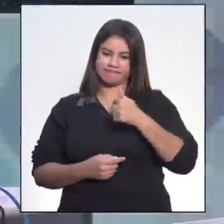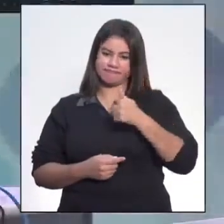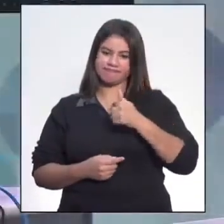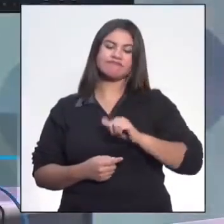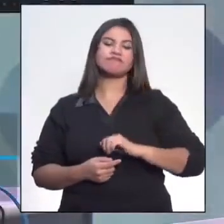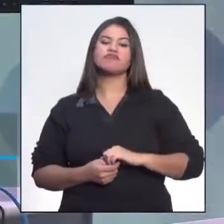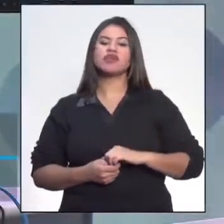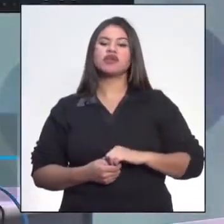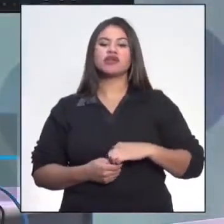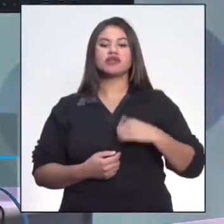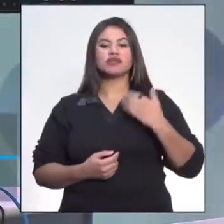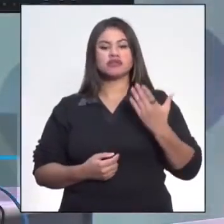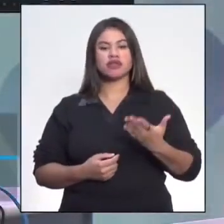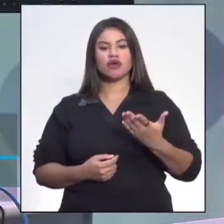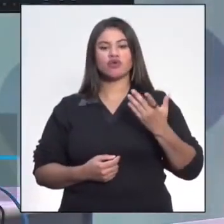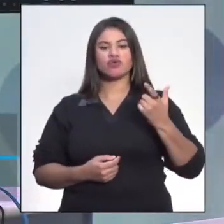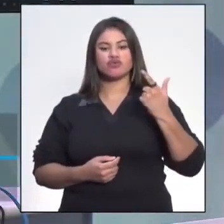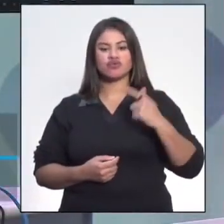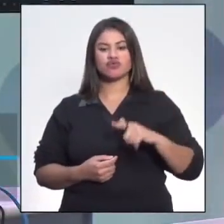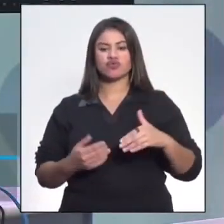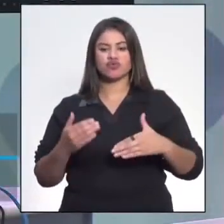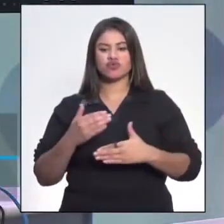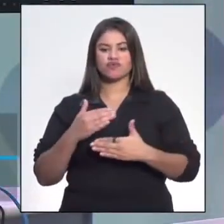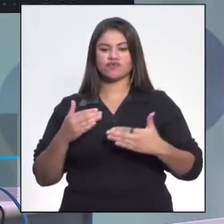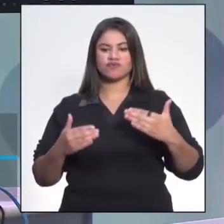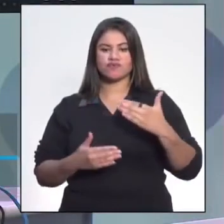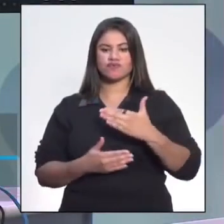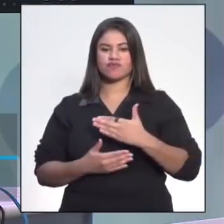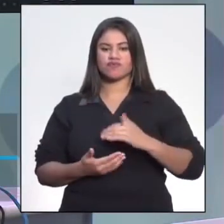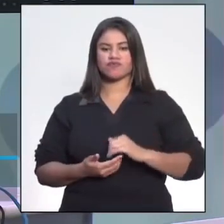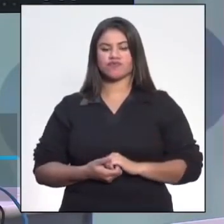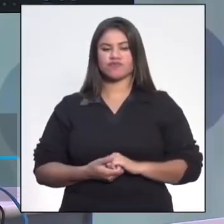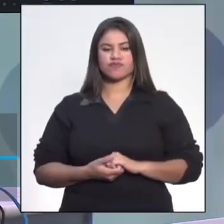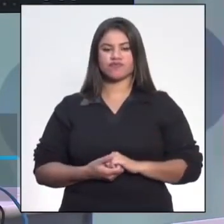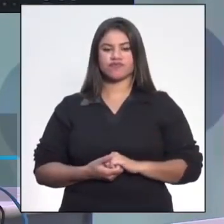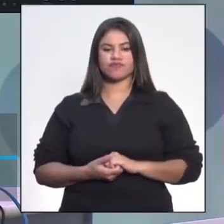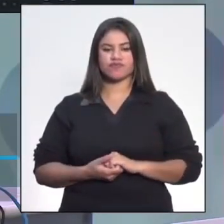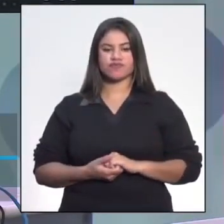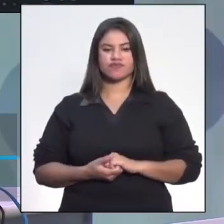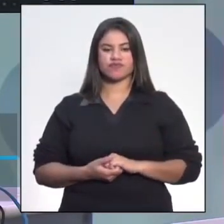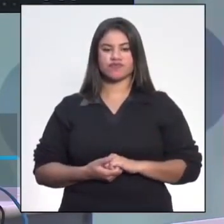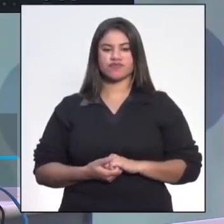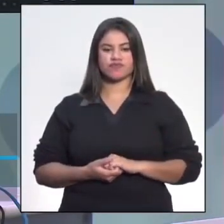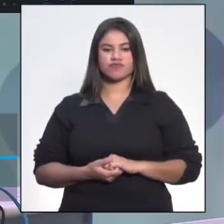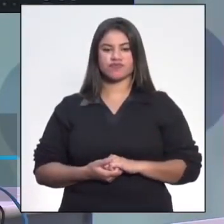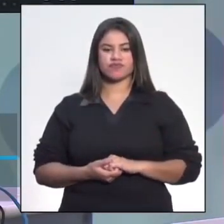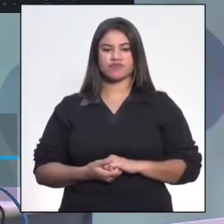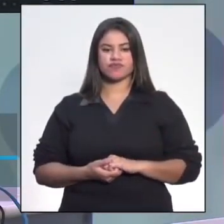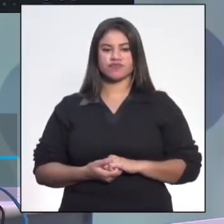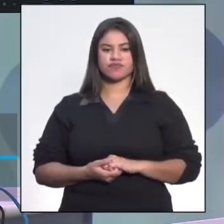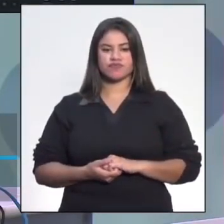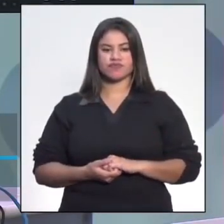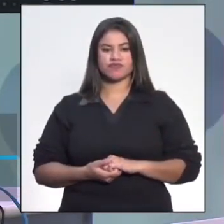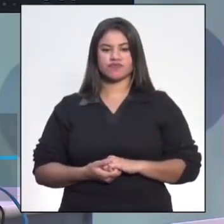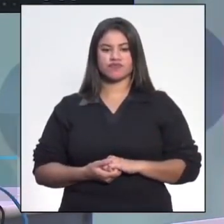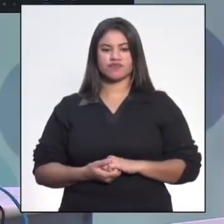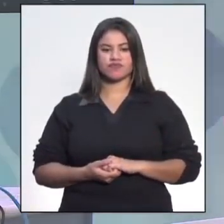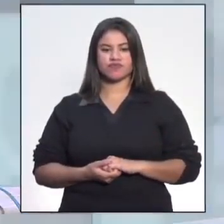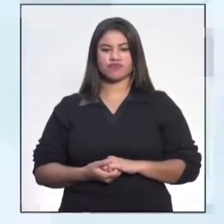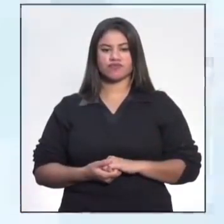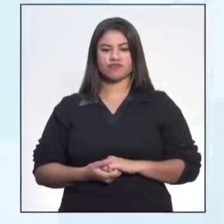Bom, então vamos agora para a retomada, o slide da retomada, só para fazer os comentários finais. Por favor. Vamos